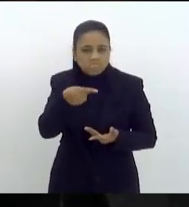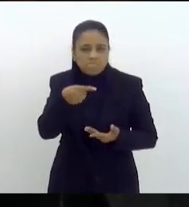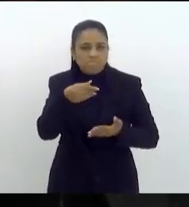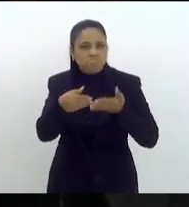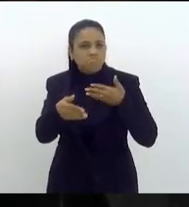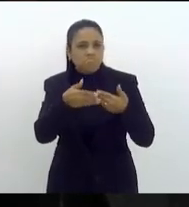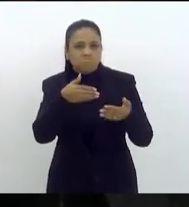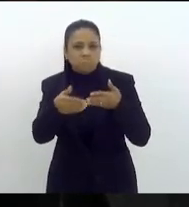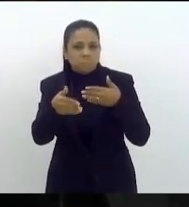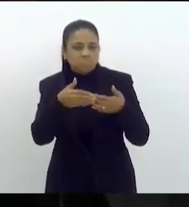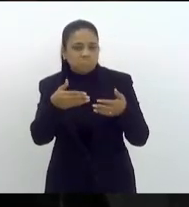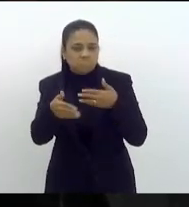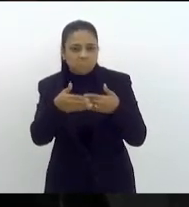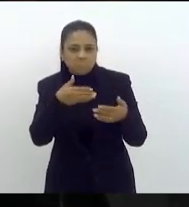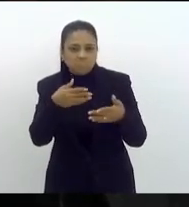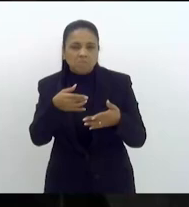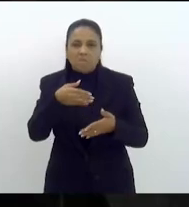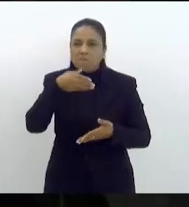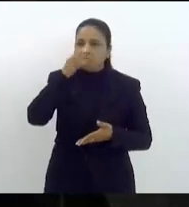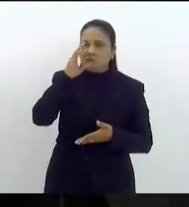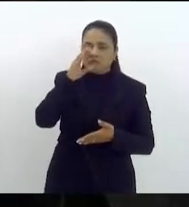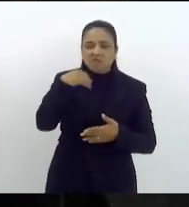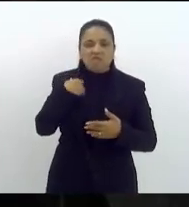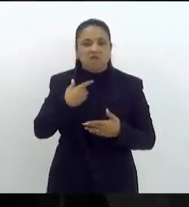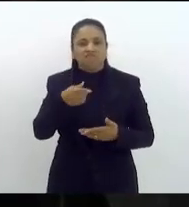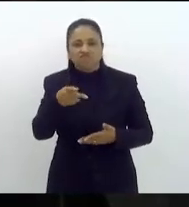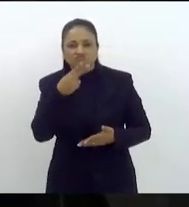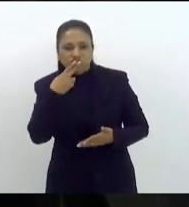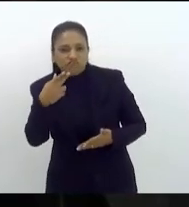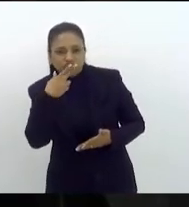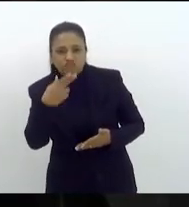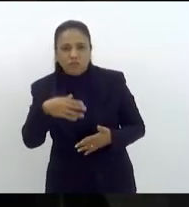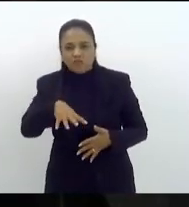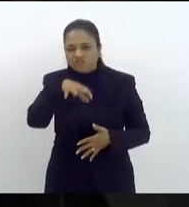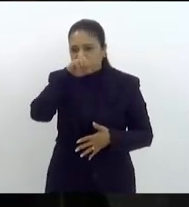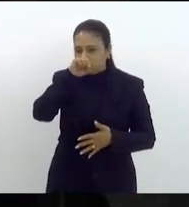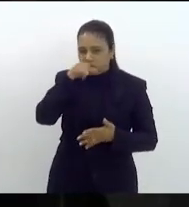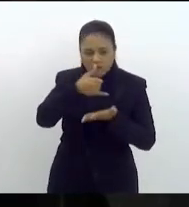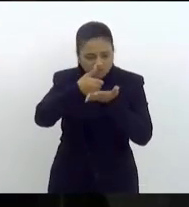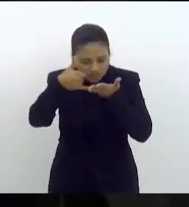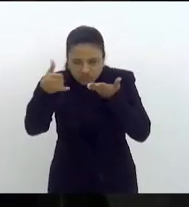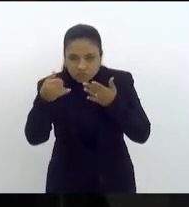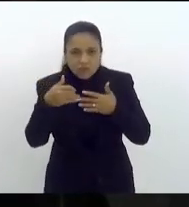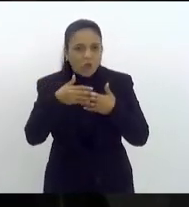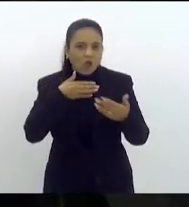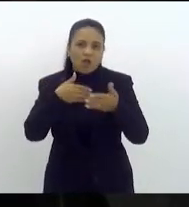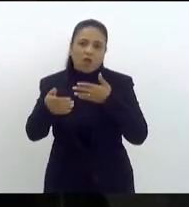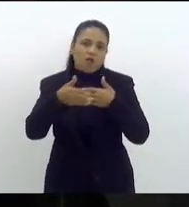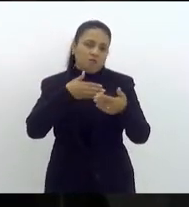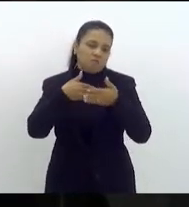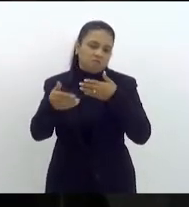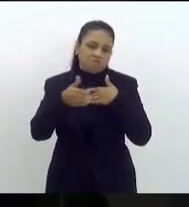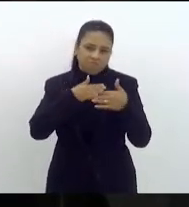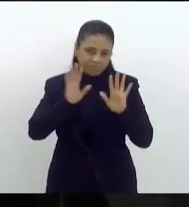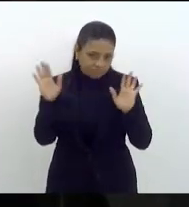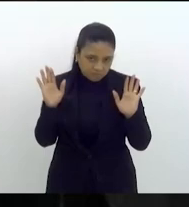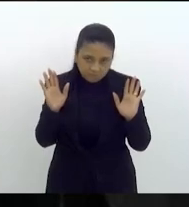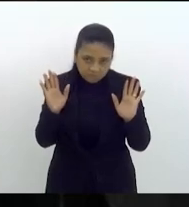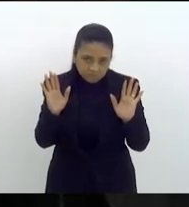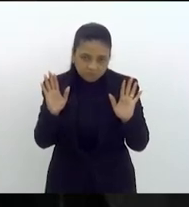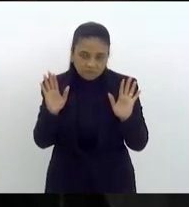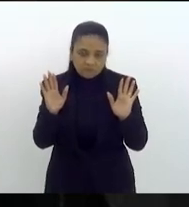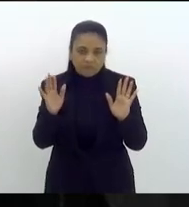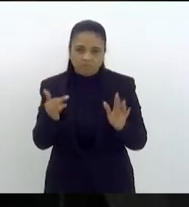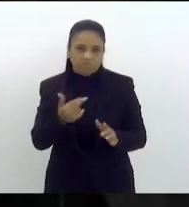fumada inalada bebida aplicada sei lá que diabo eles fazem com a maconha Lógico o deputado mente lógico muito